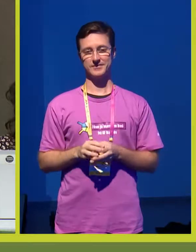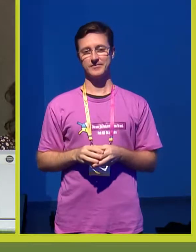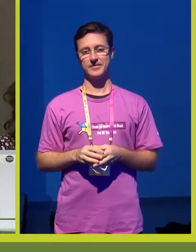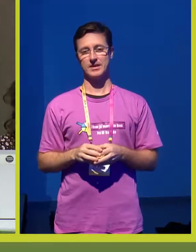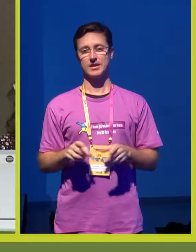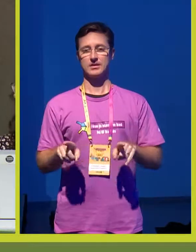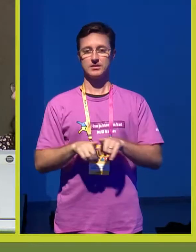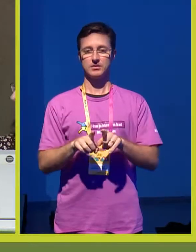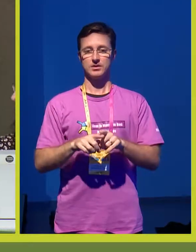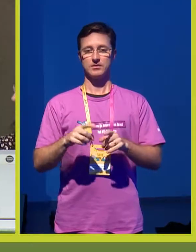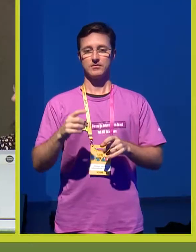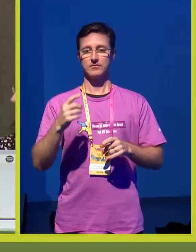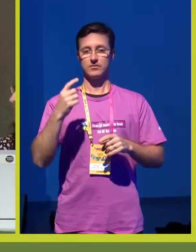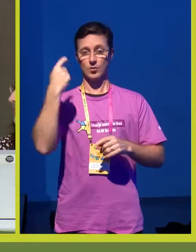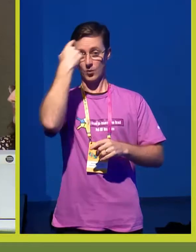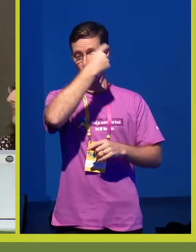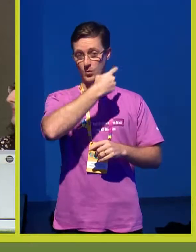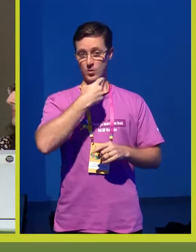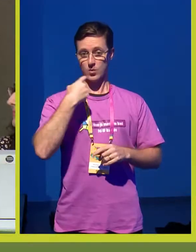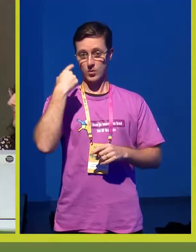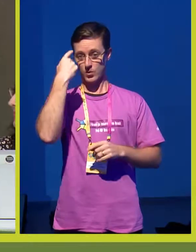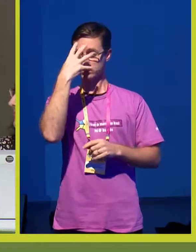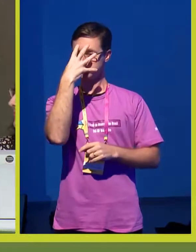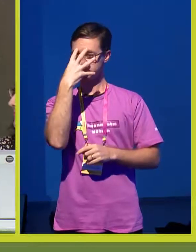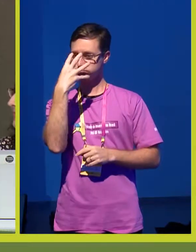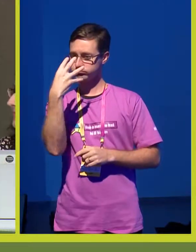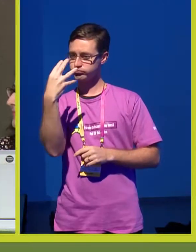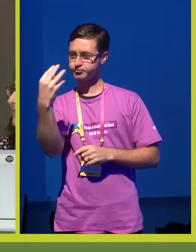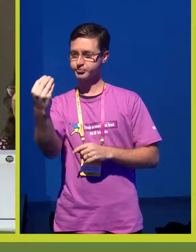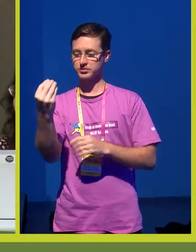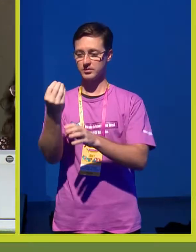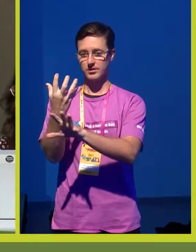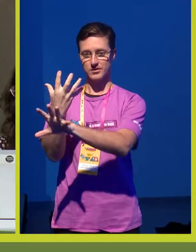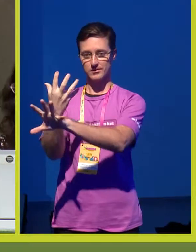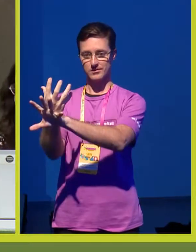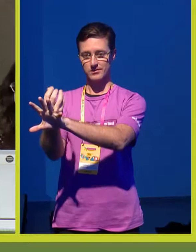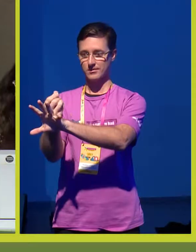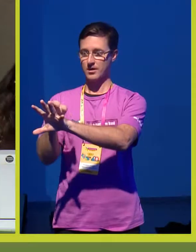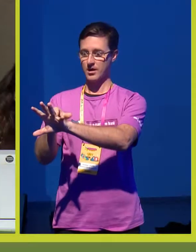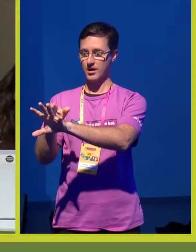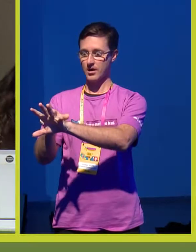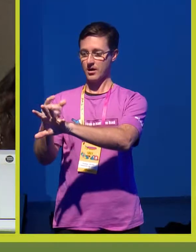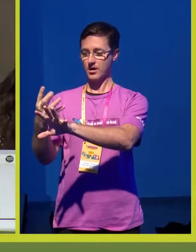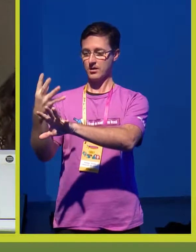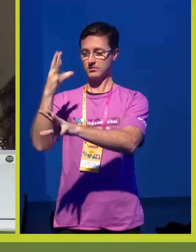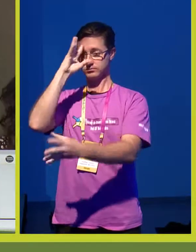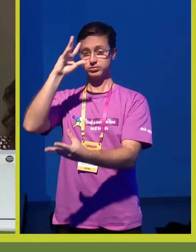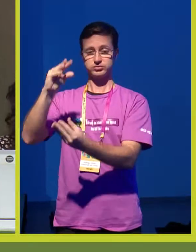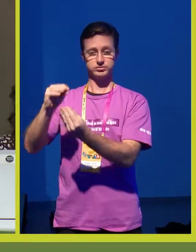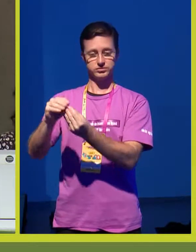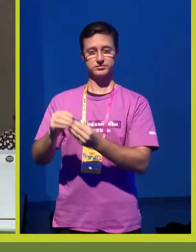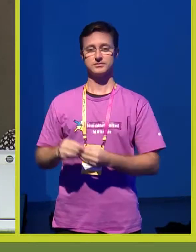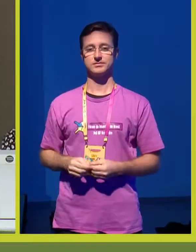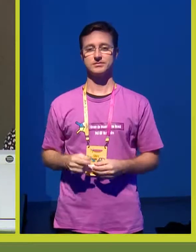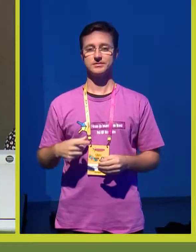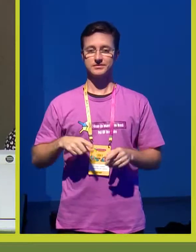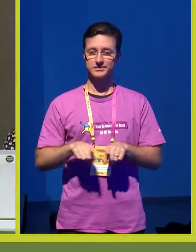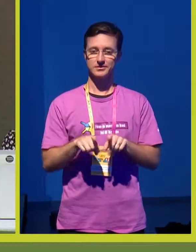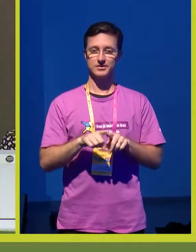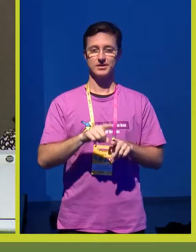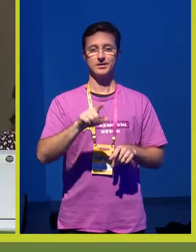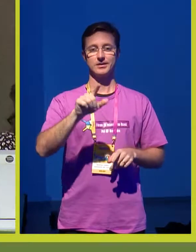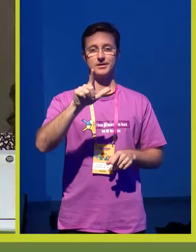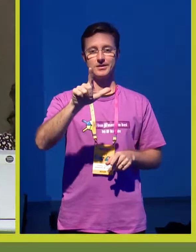dispositivos móveis como resultado da quebra dessas criptografias, a LGPD, a Lei Geral de Produção de Dados Pessoais,